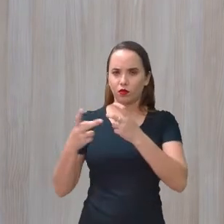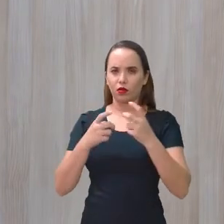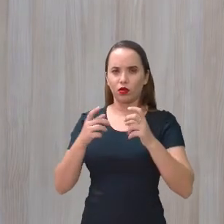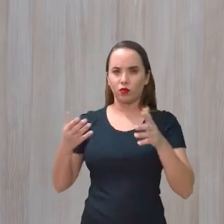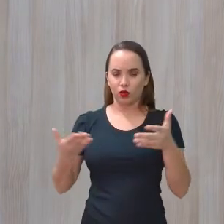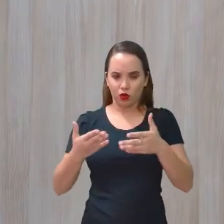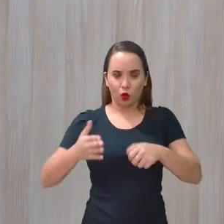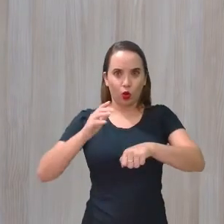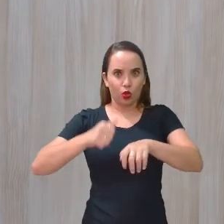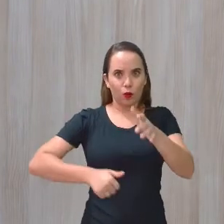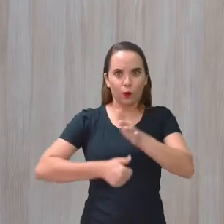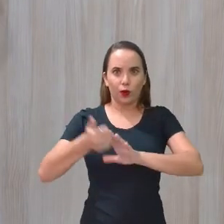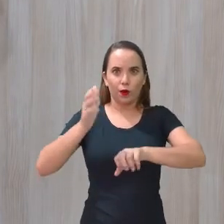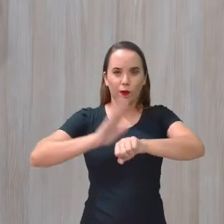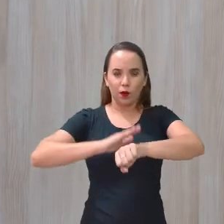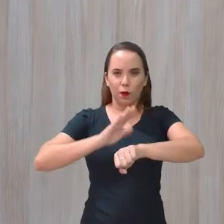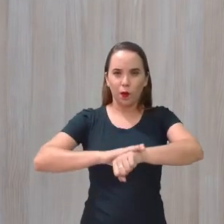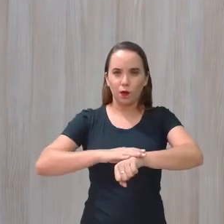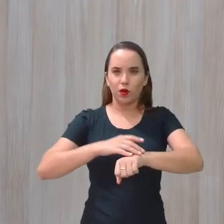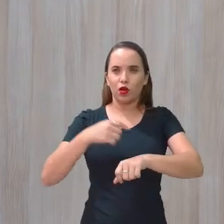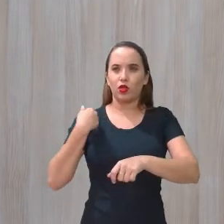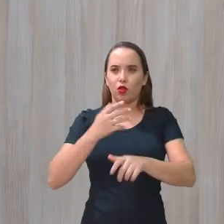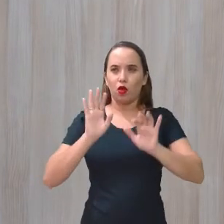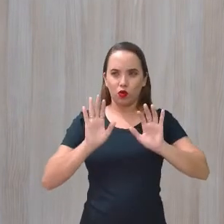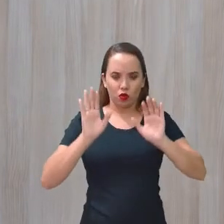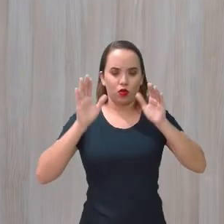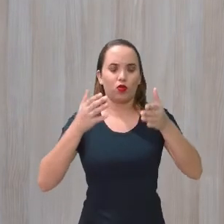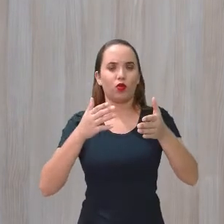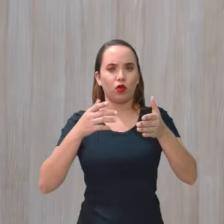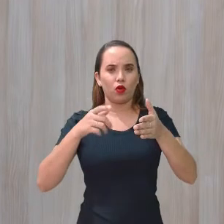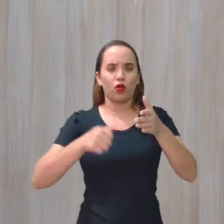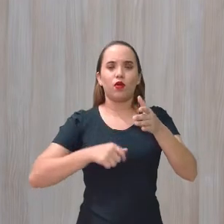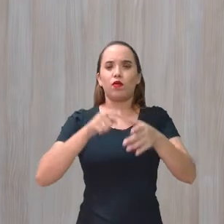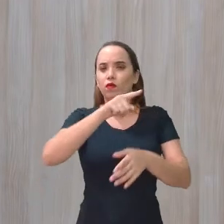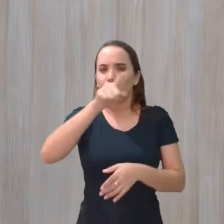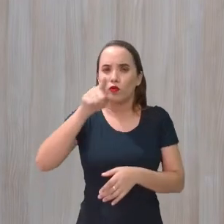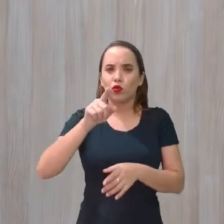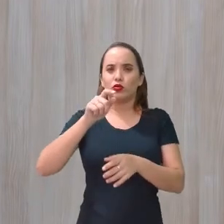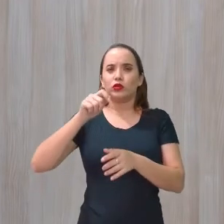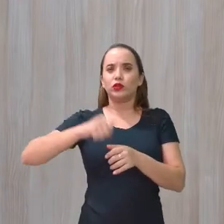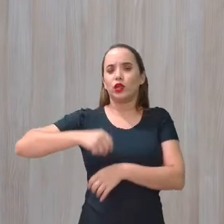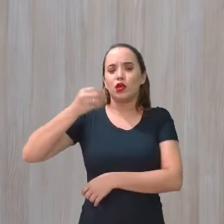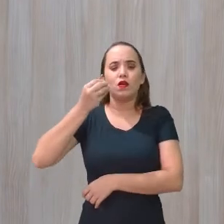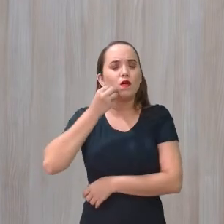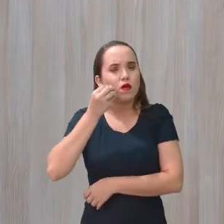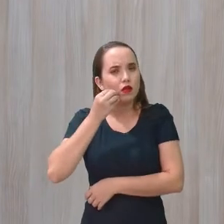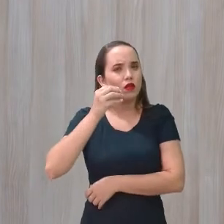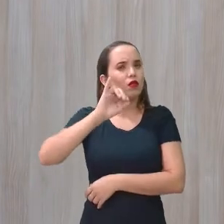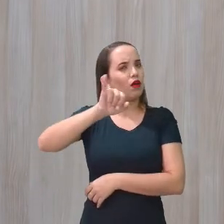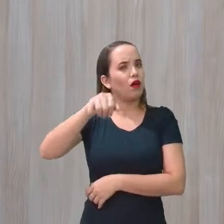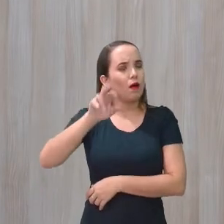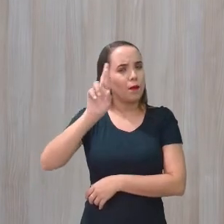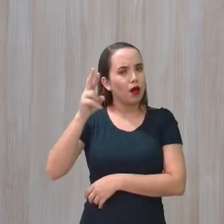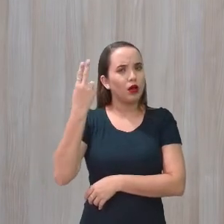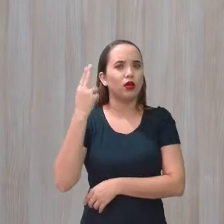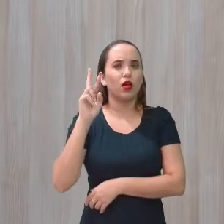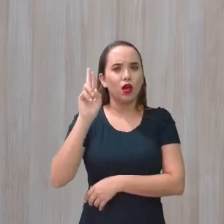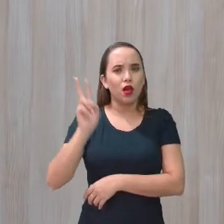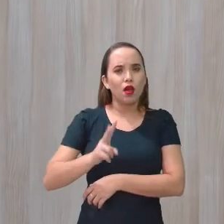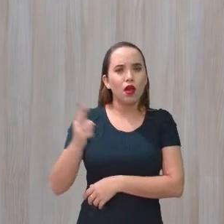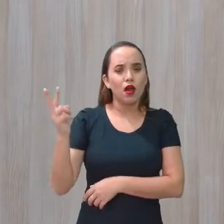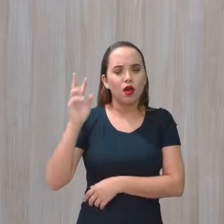focou simplesmente em você resolver um sistema de equações por tentativa. Tentativa e erro, mas sabendo que